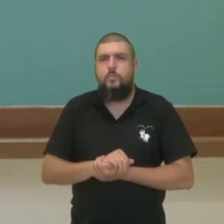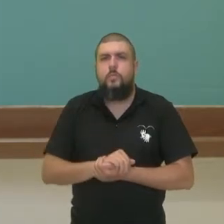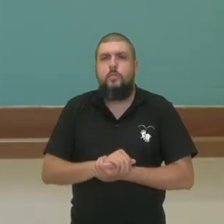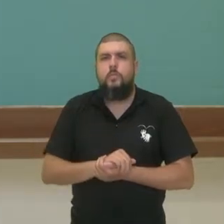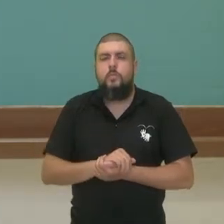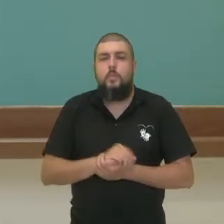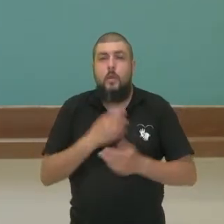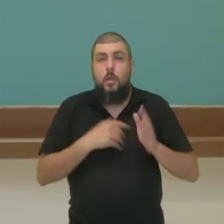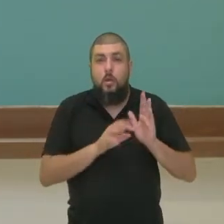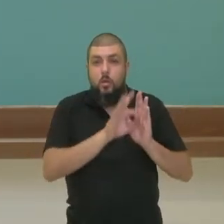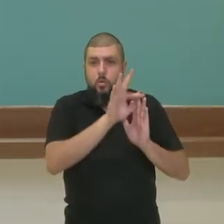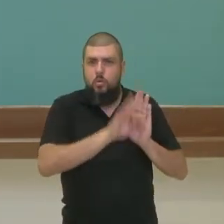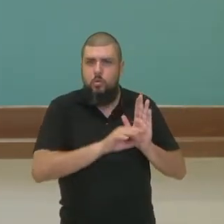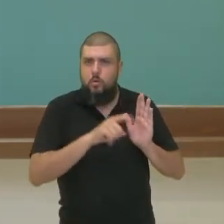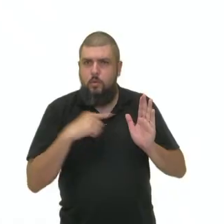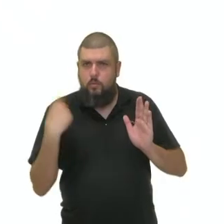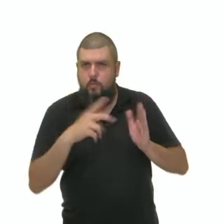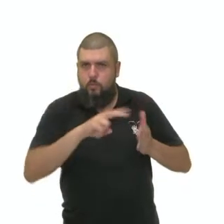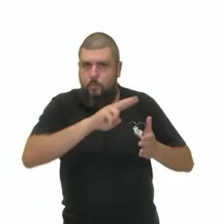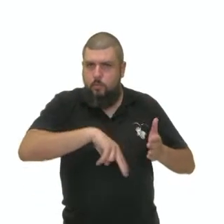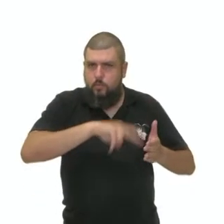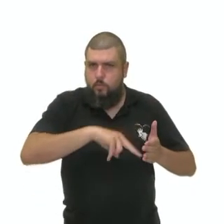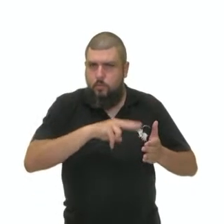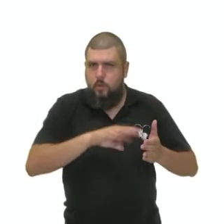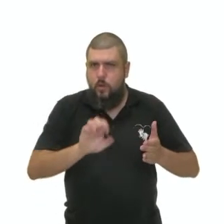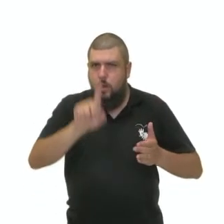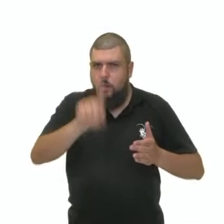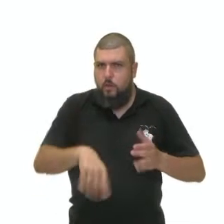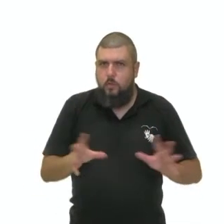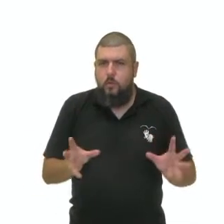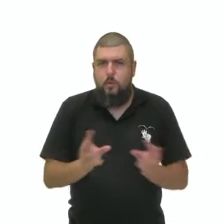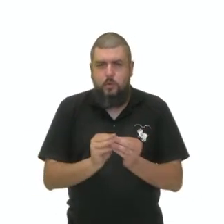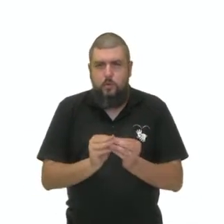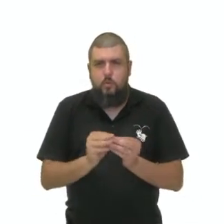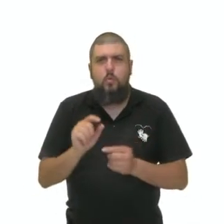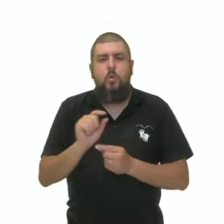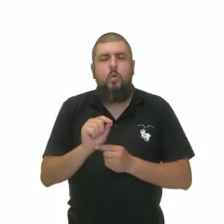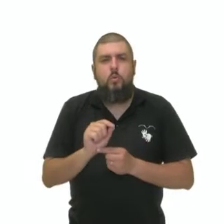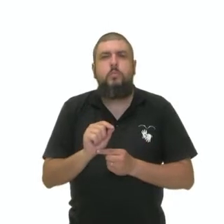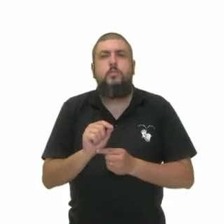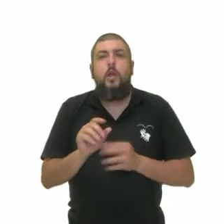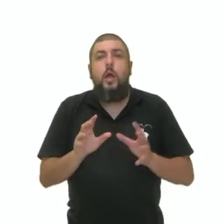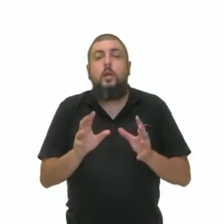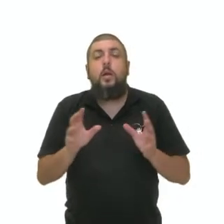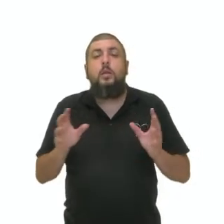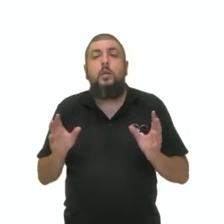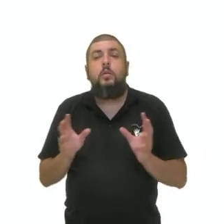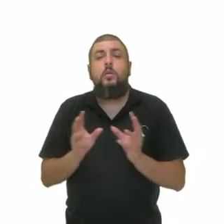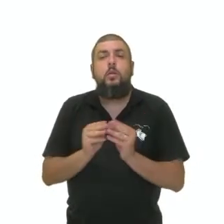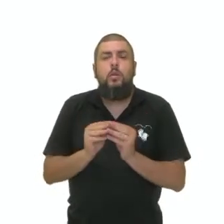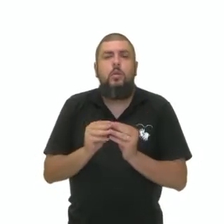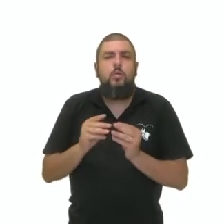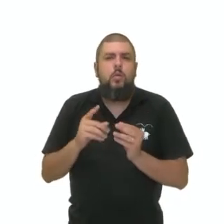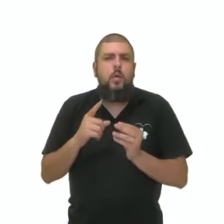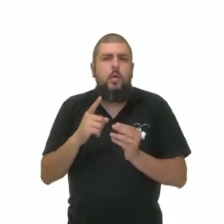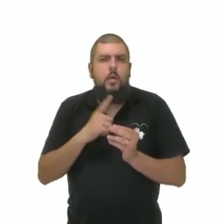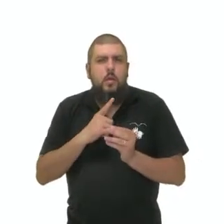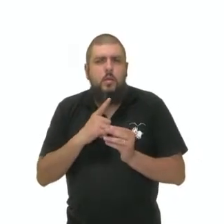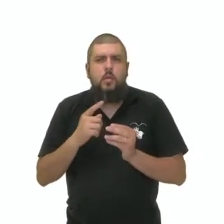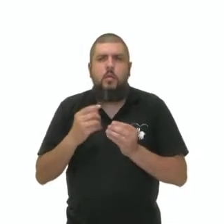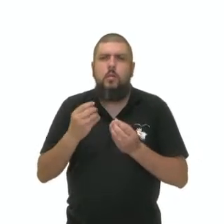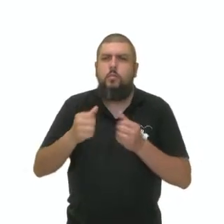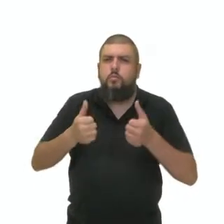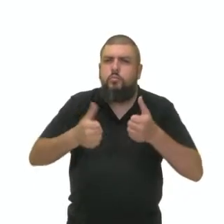uma resenha que conta que, como toda resenha, apresenta um resumo e avaliação da